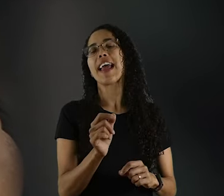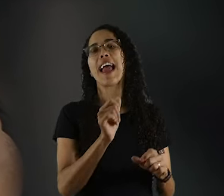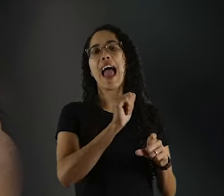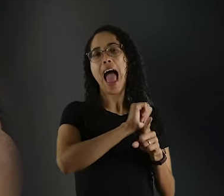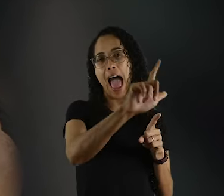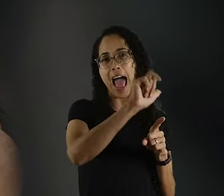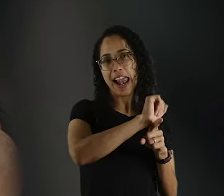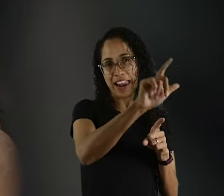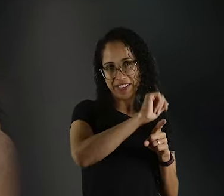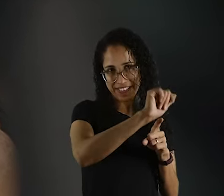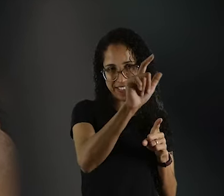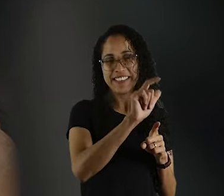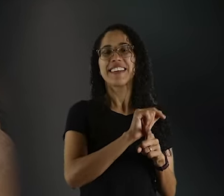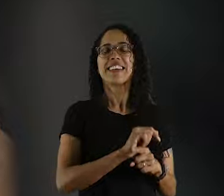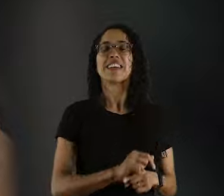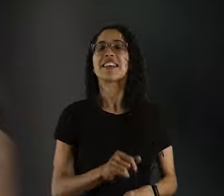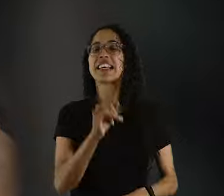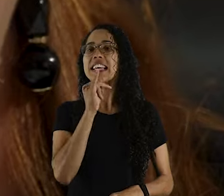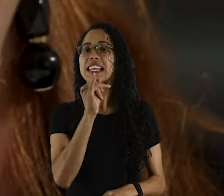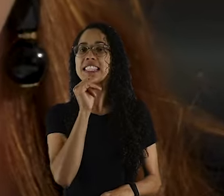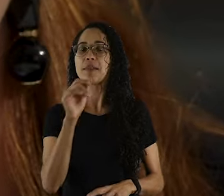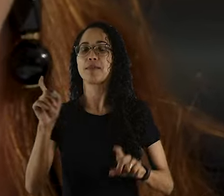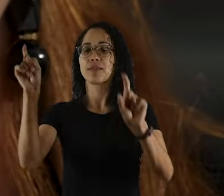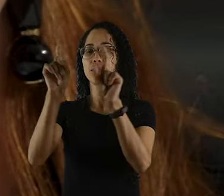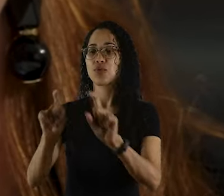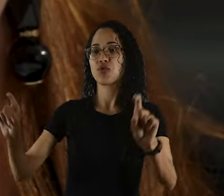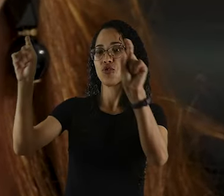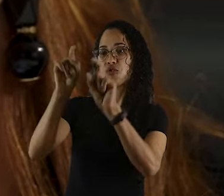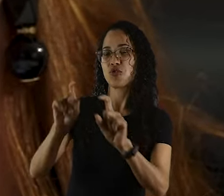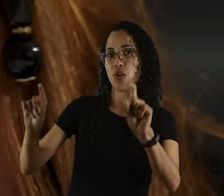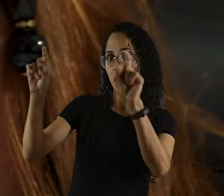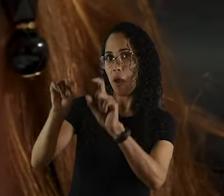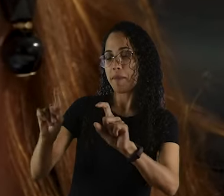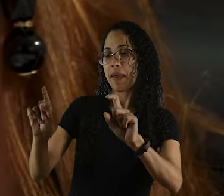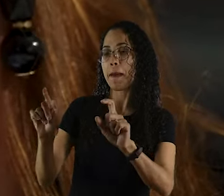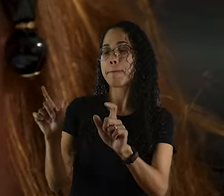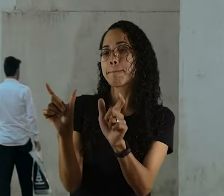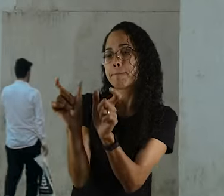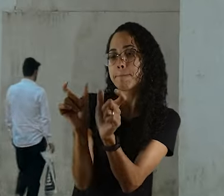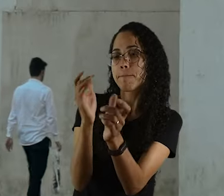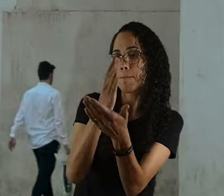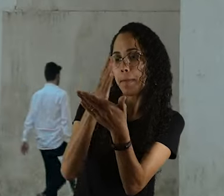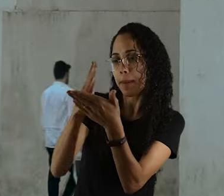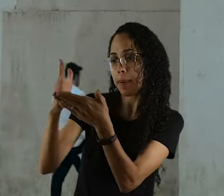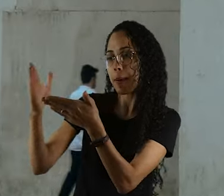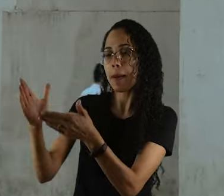de shopping que qualquer pessoa pode ter para receber um troquinho todo mês, por exemplo.